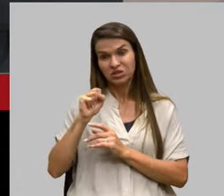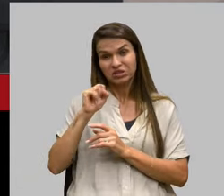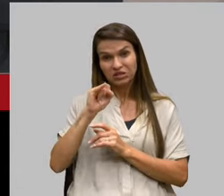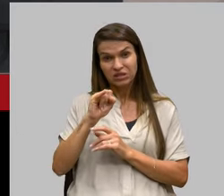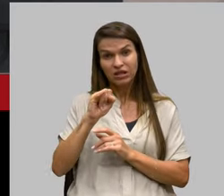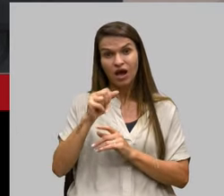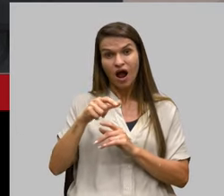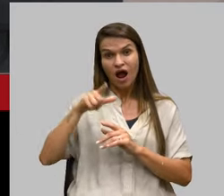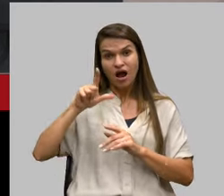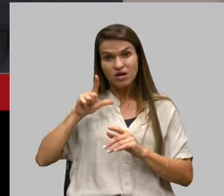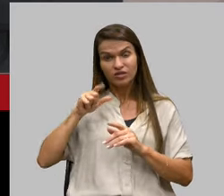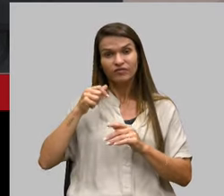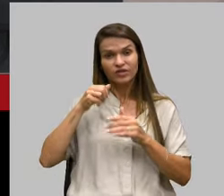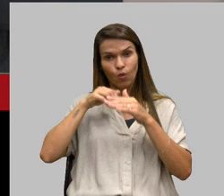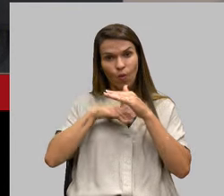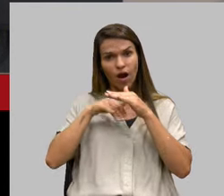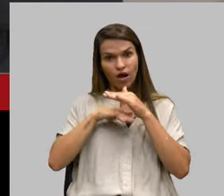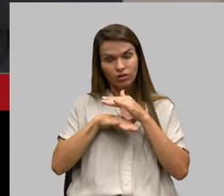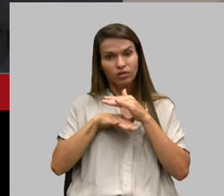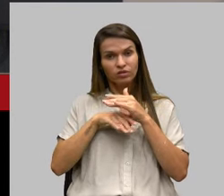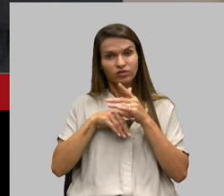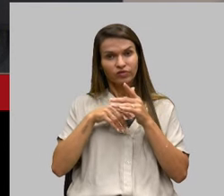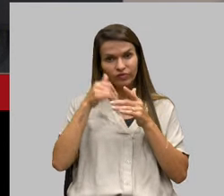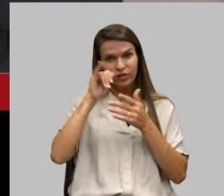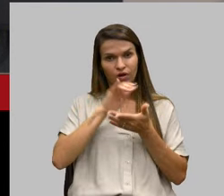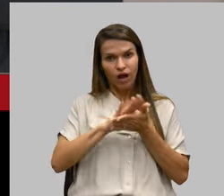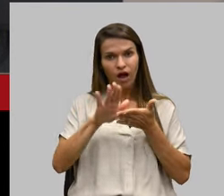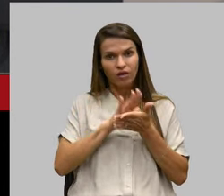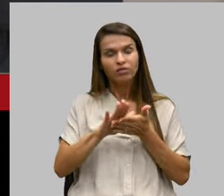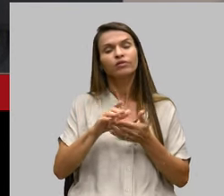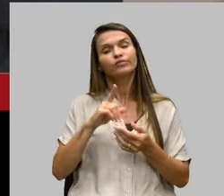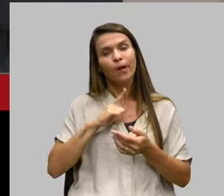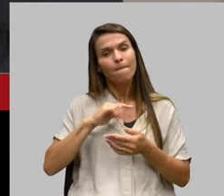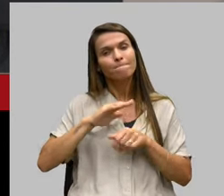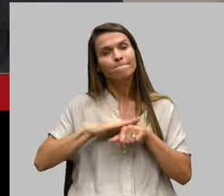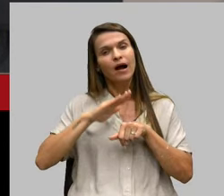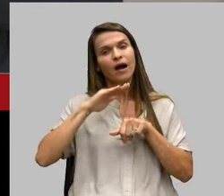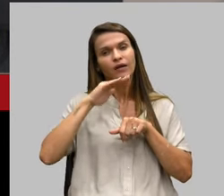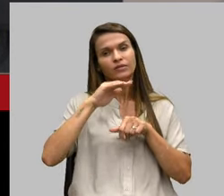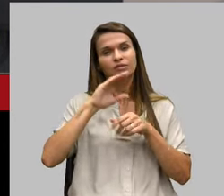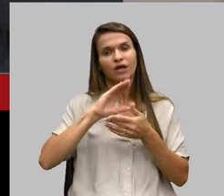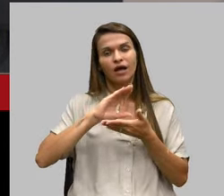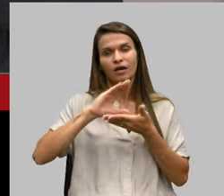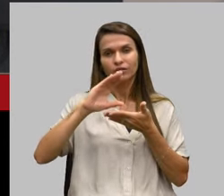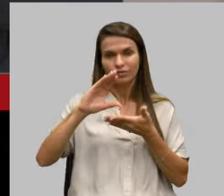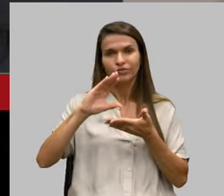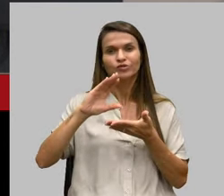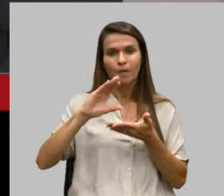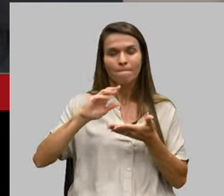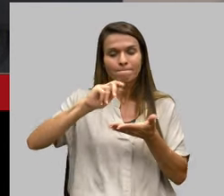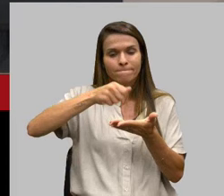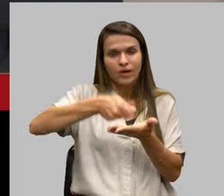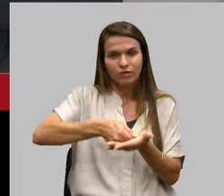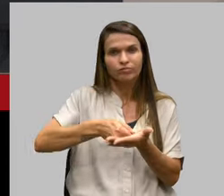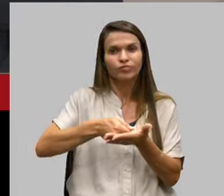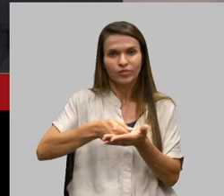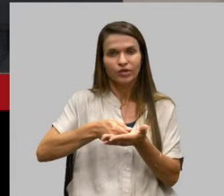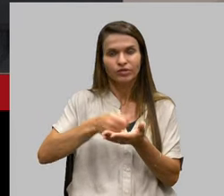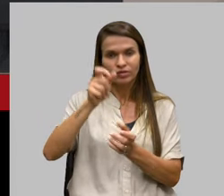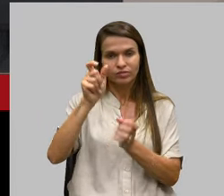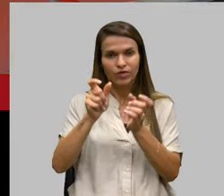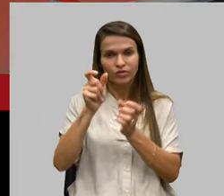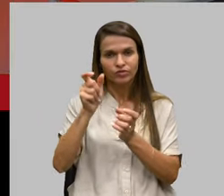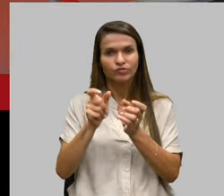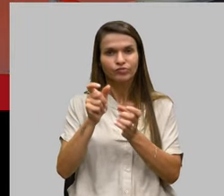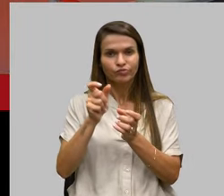não gastaríamos sobraria mais recurso pra questão do pagamento dos servidores públicos e do seu sistema